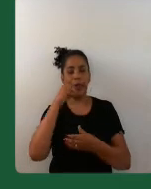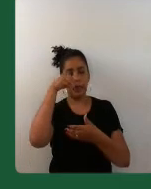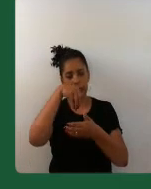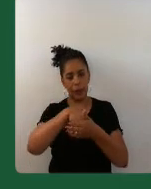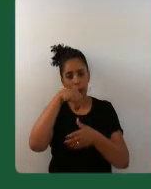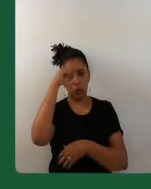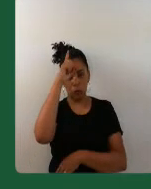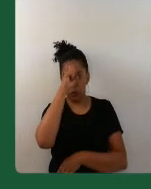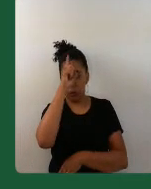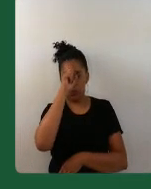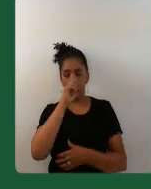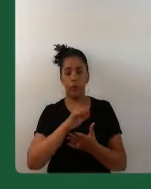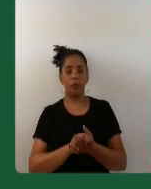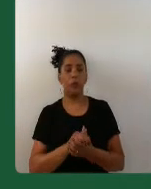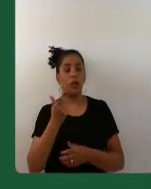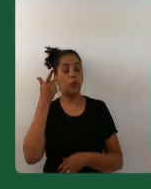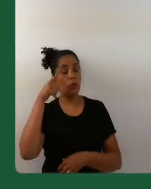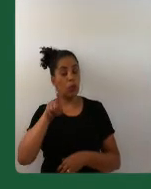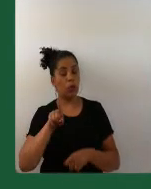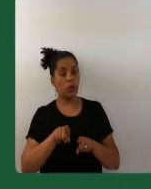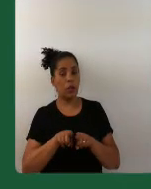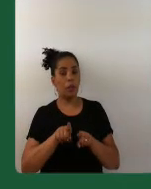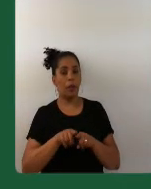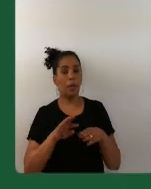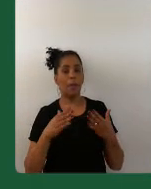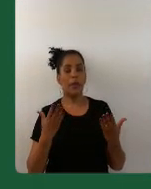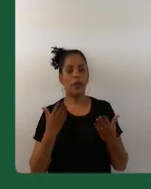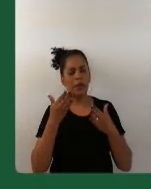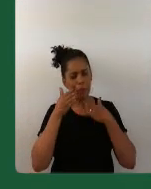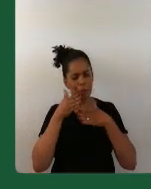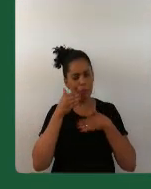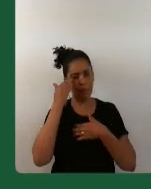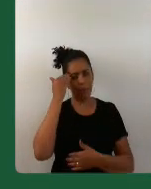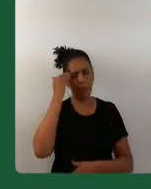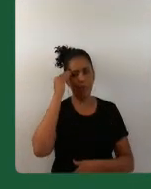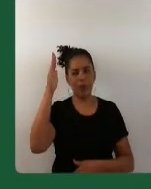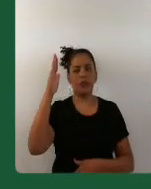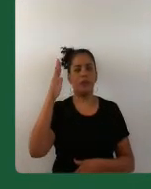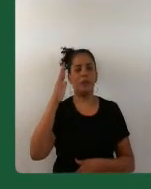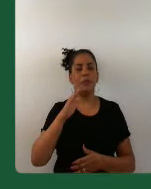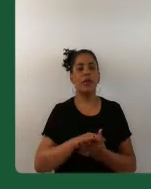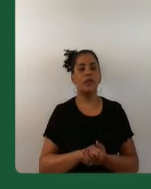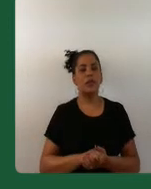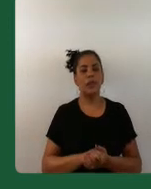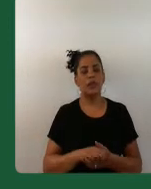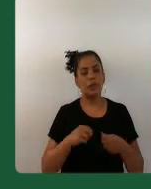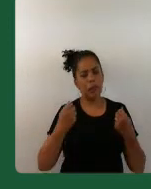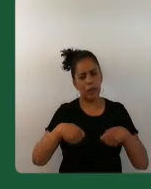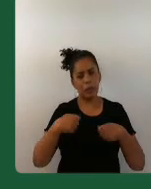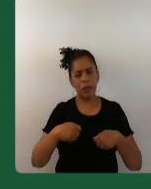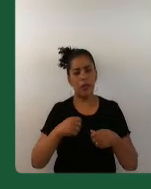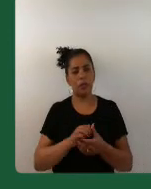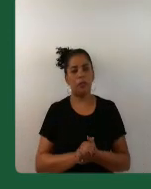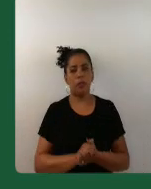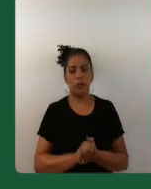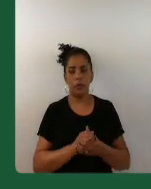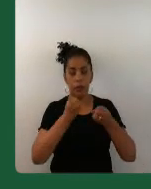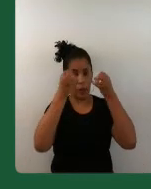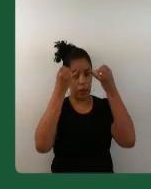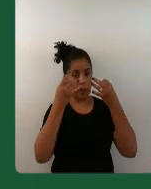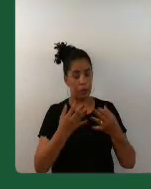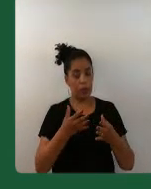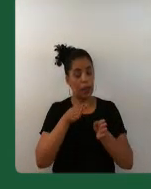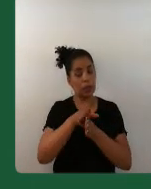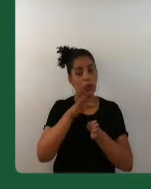o atendimento. Temos outras, mas essas são assim, as mais principais que os pacientes nos procuram. Então, esclarecer e orientar quanto